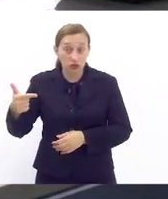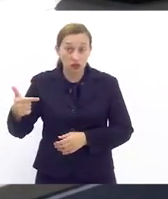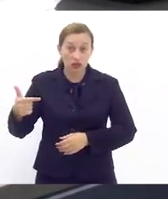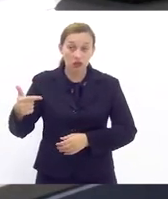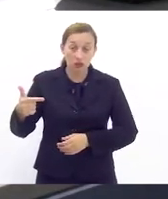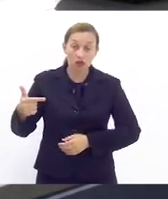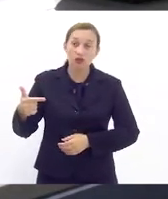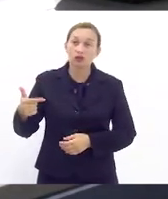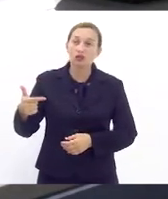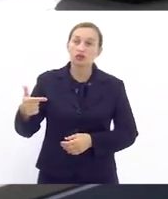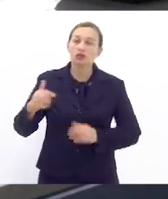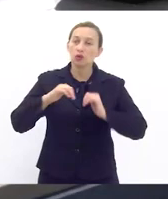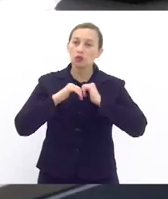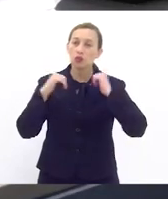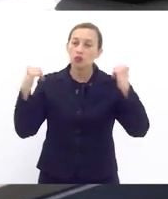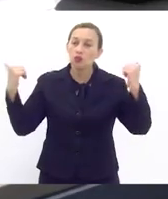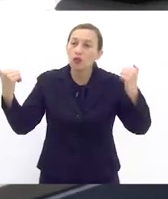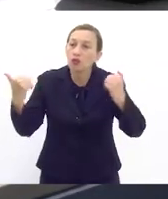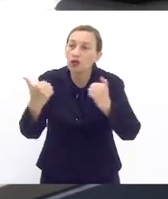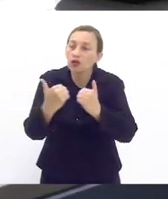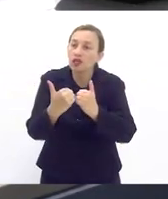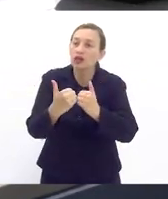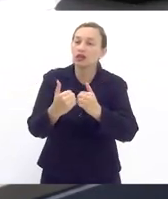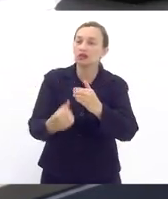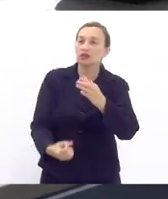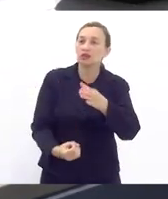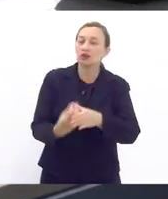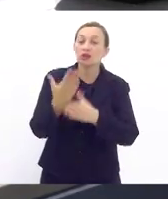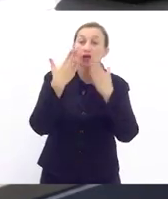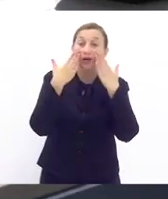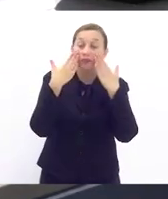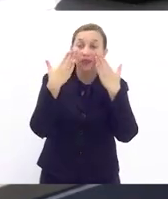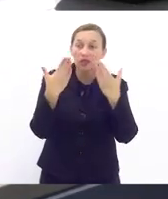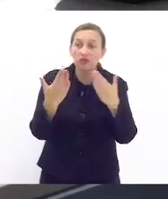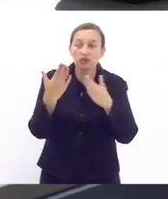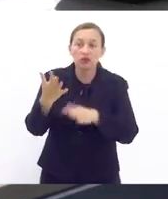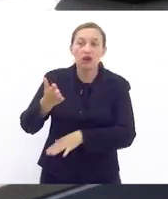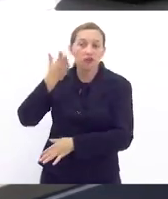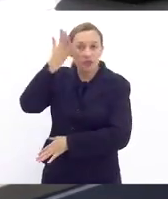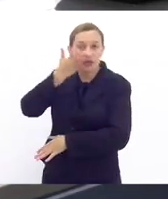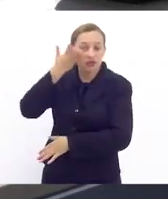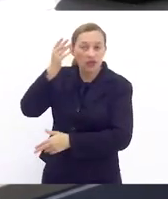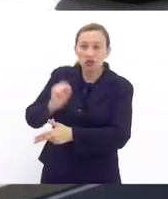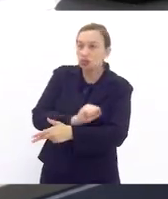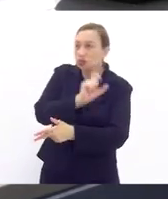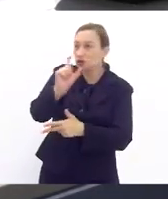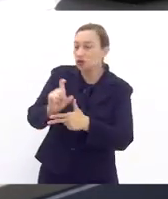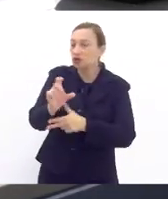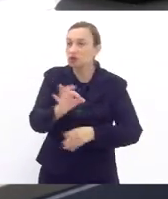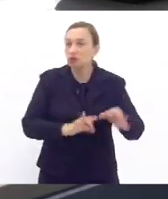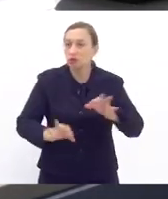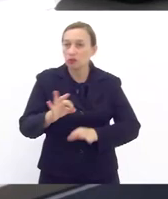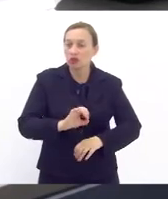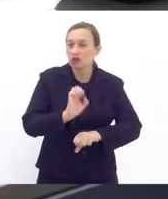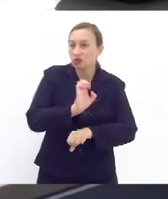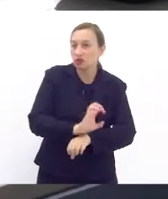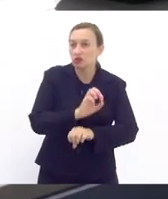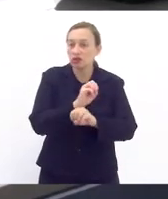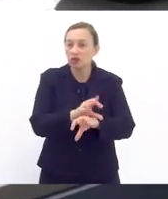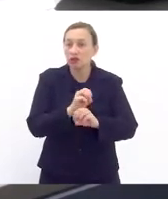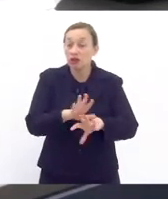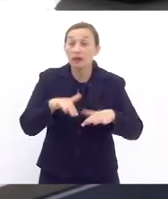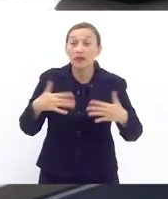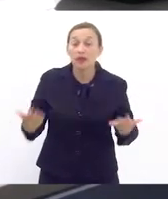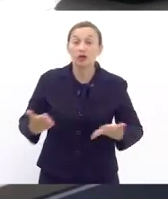o congresso e apresentou a mensagem do ficou um plano Estadual de Educação então